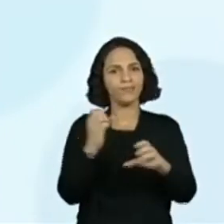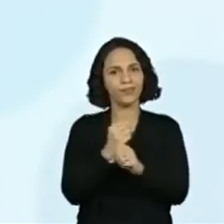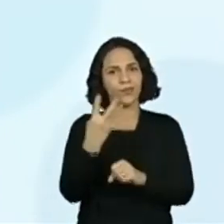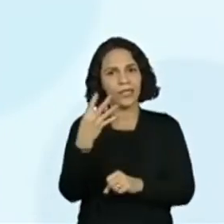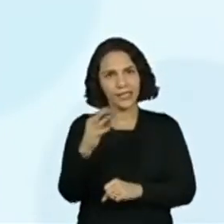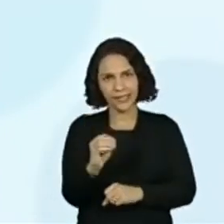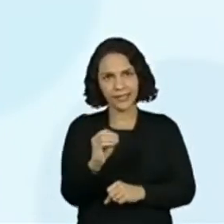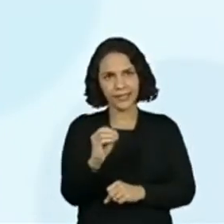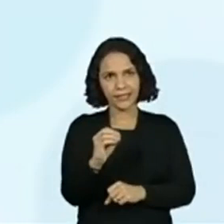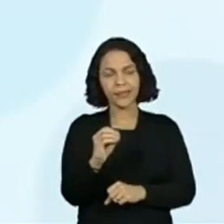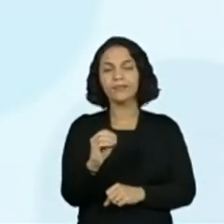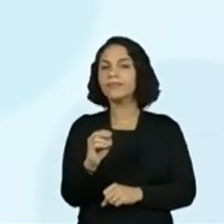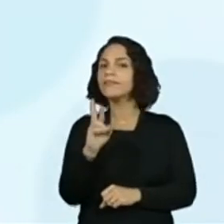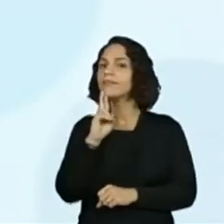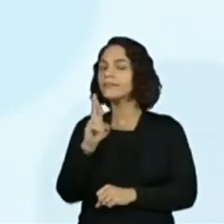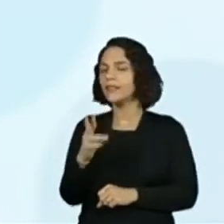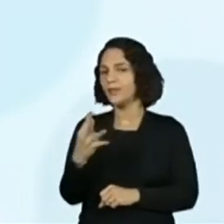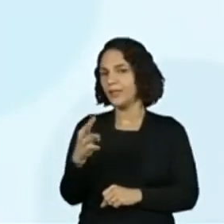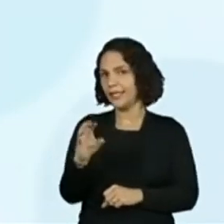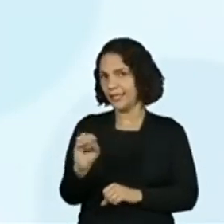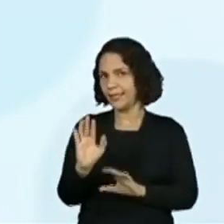deixar o meu 40...